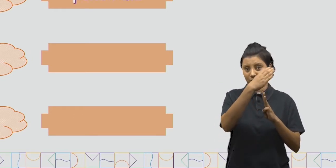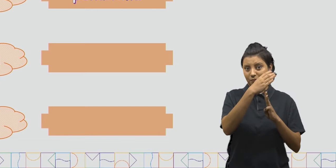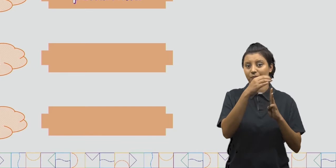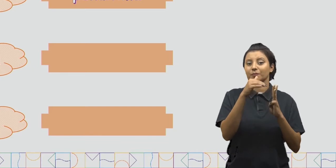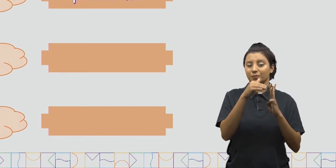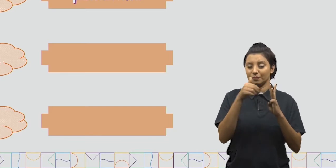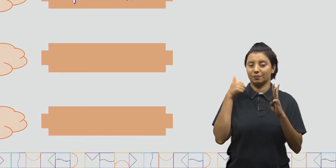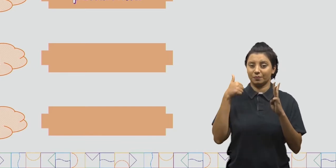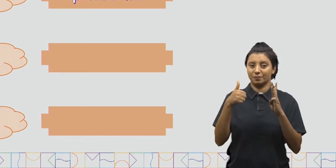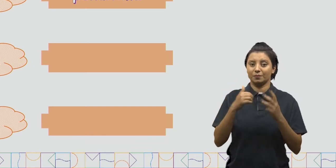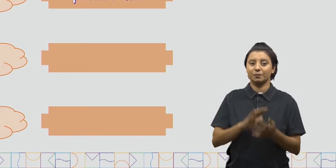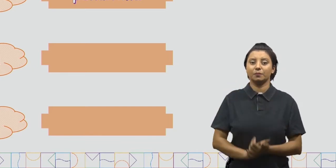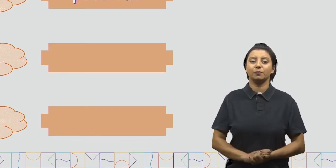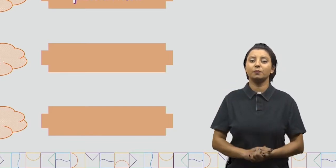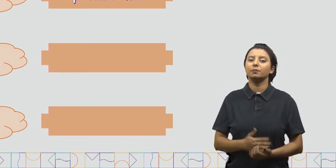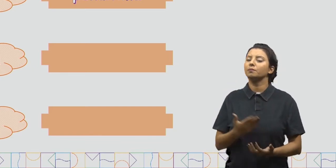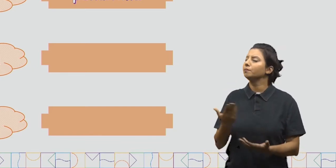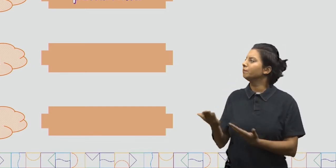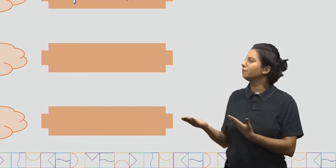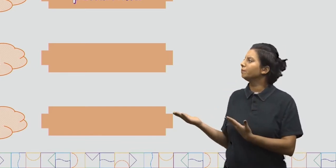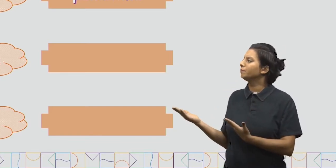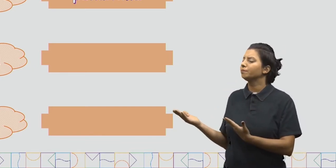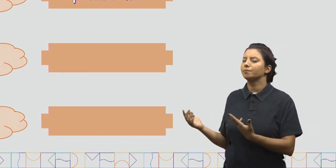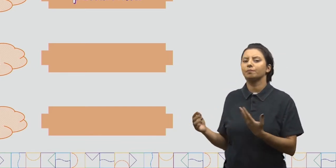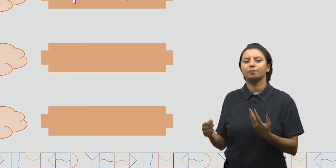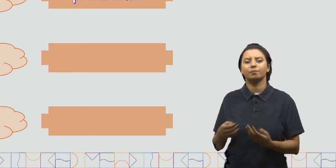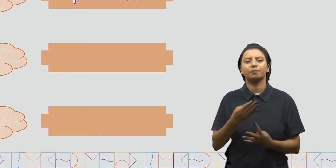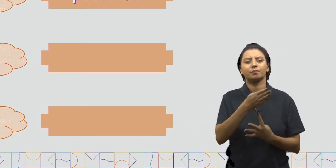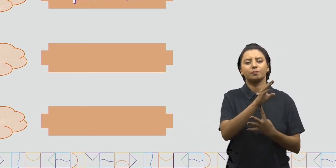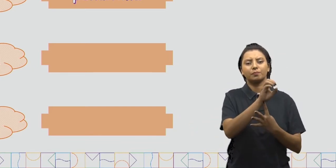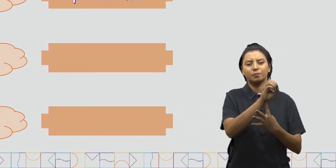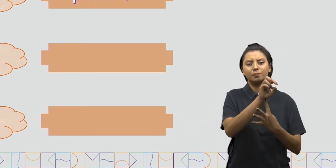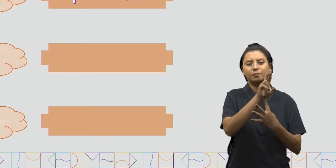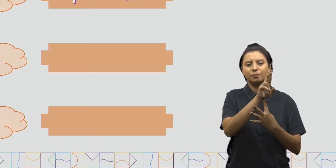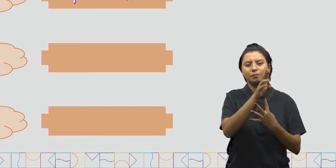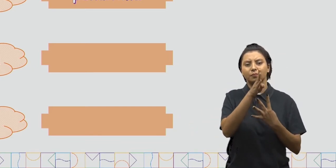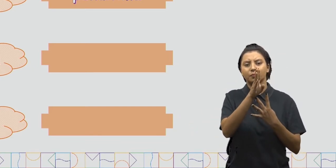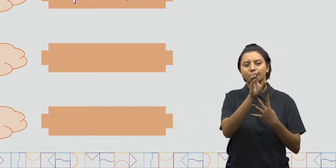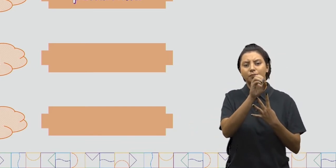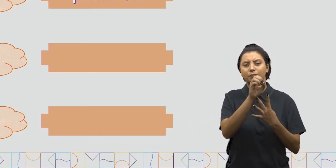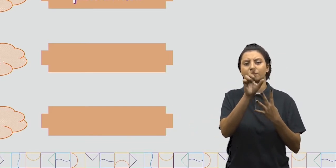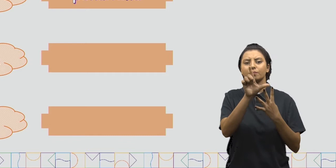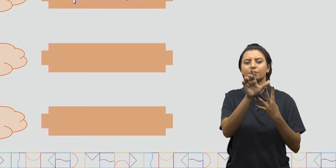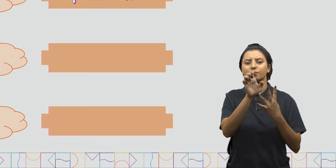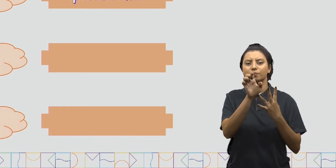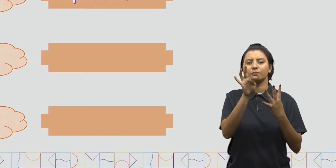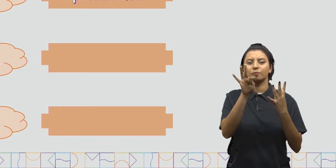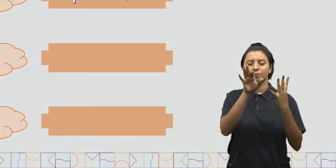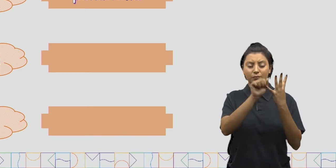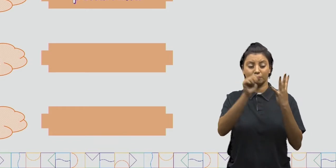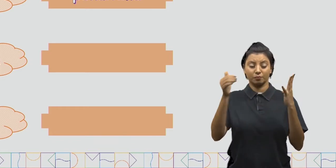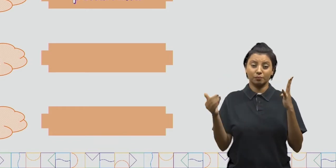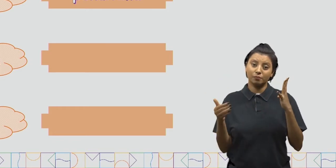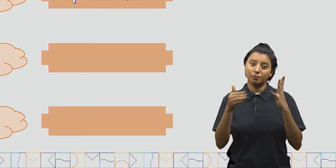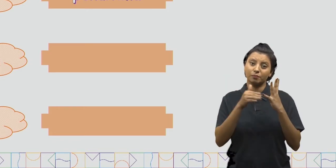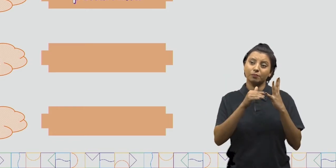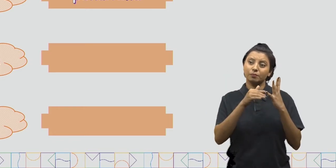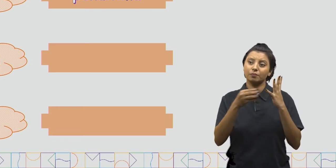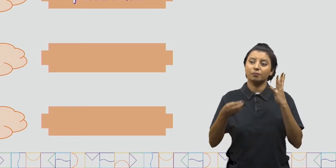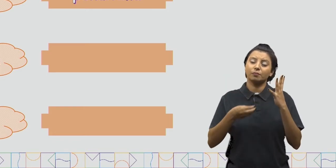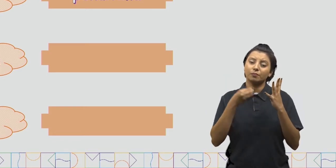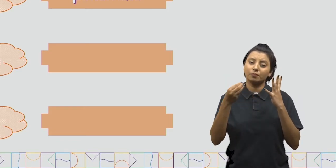mesmo, muito bem. Borboleta. Destacado está a sílaba tá, que fica logo no final da